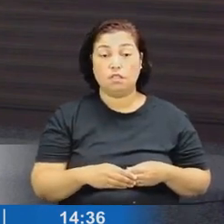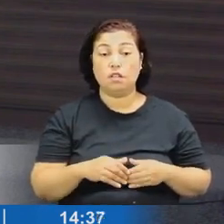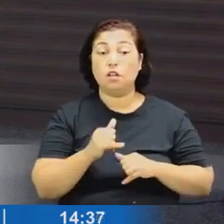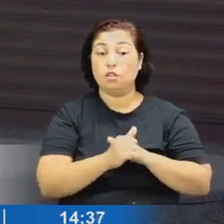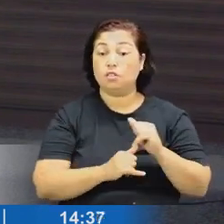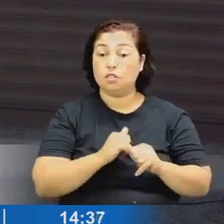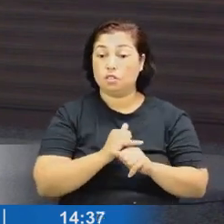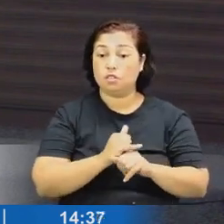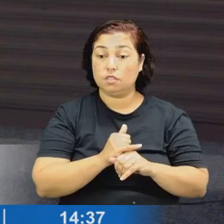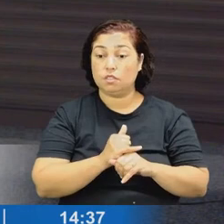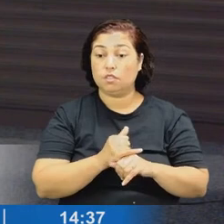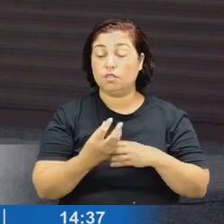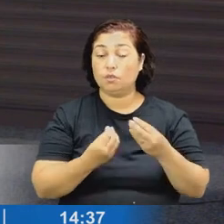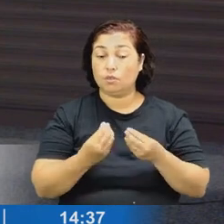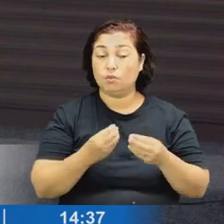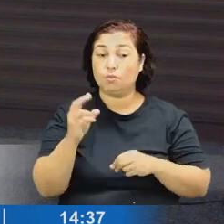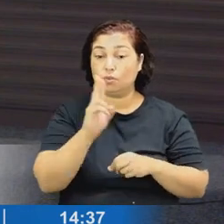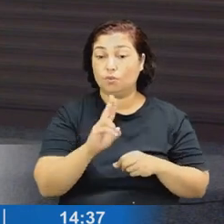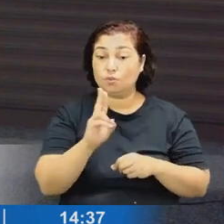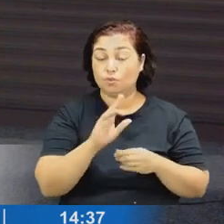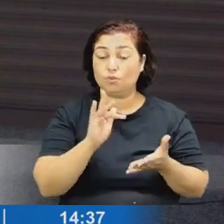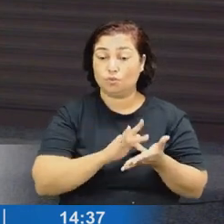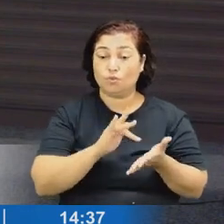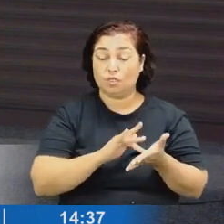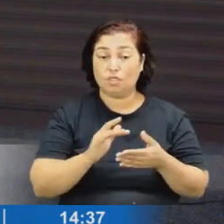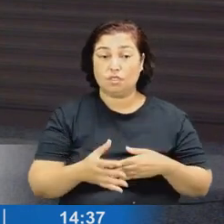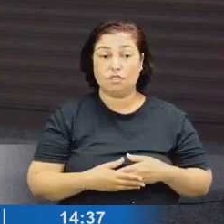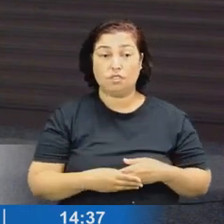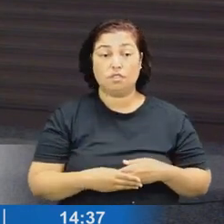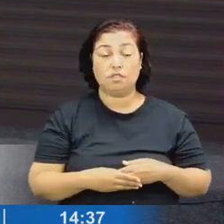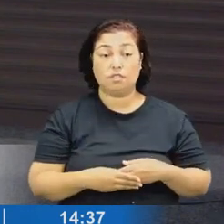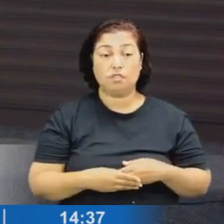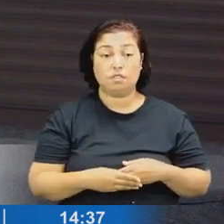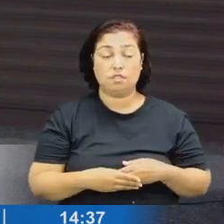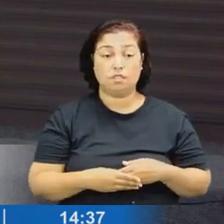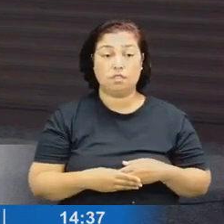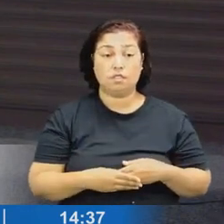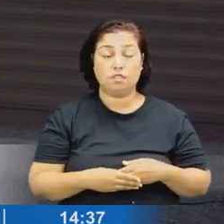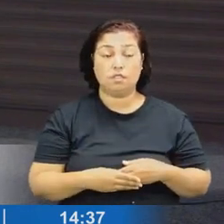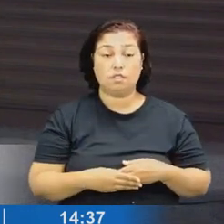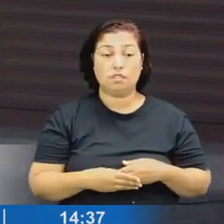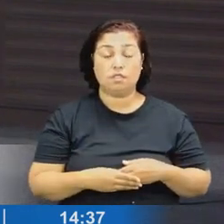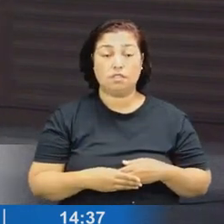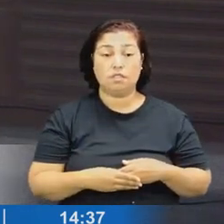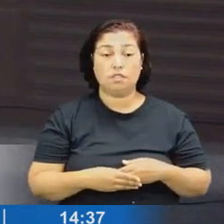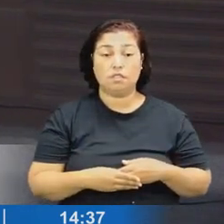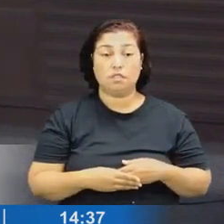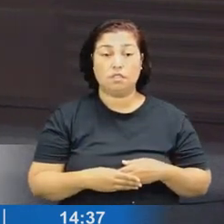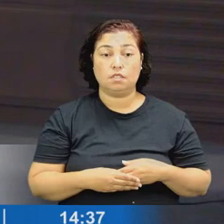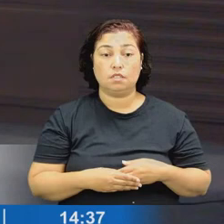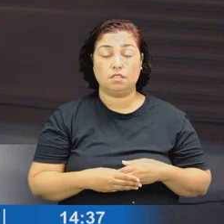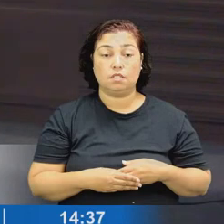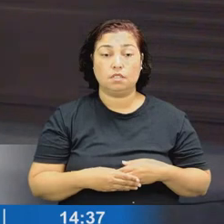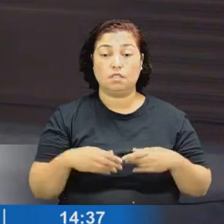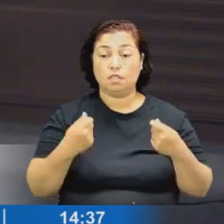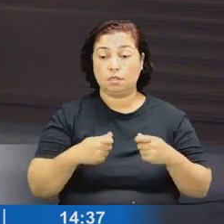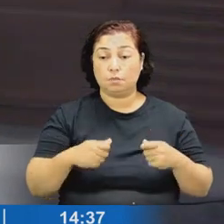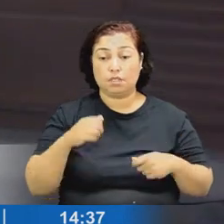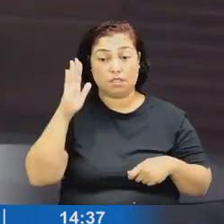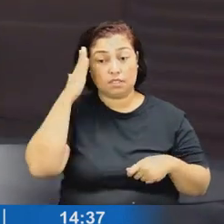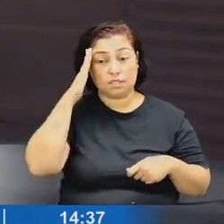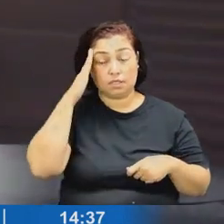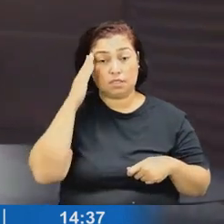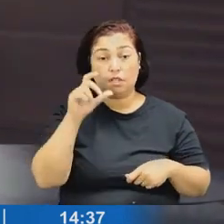usa a internet de verdade quer ver olha só para usar a internet de verdade de uma maneira produtiva tem que saber vamos lá